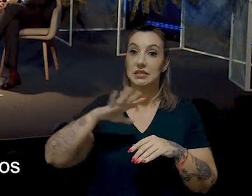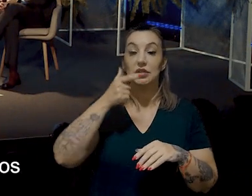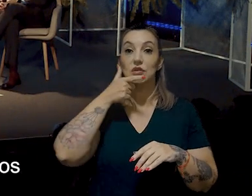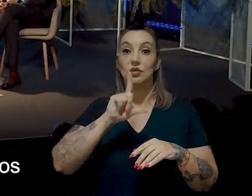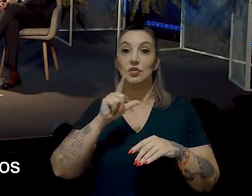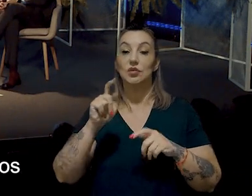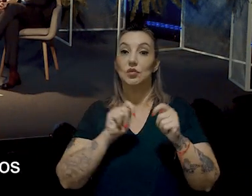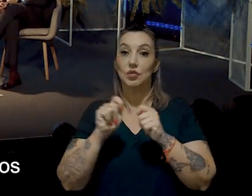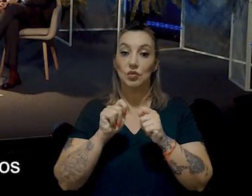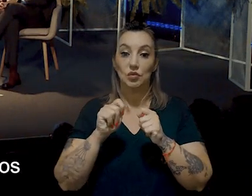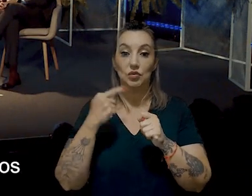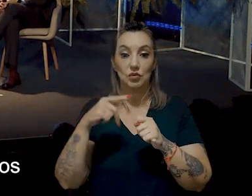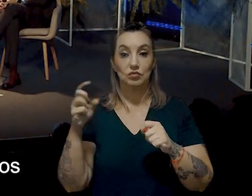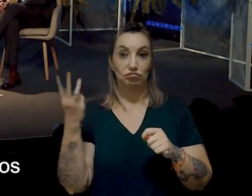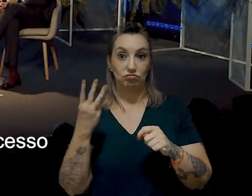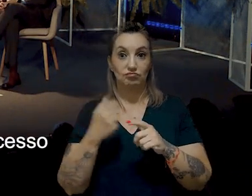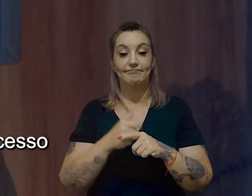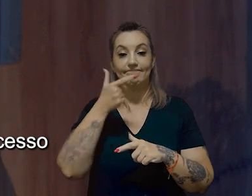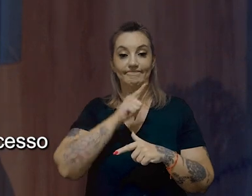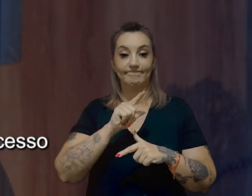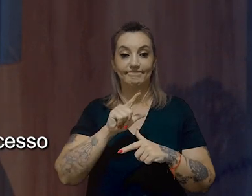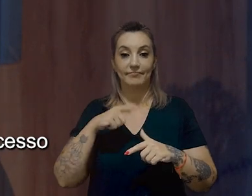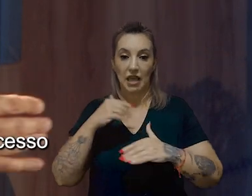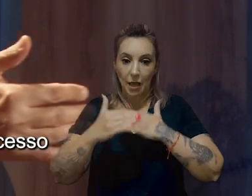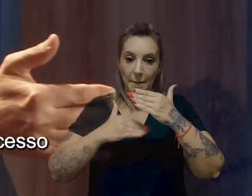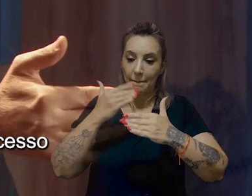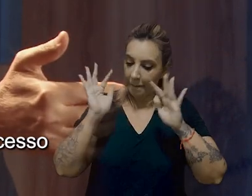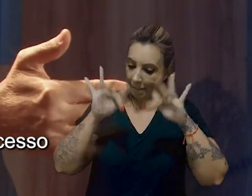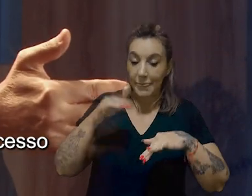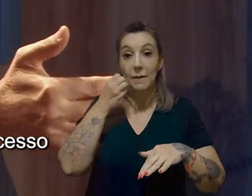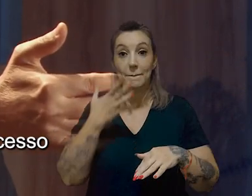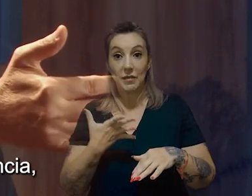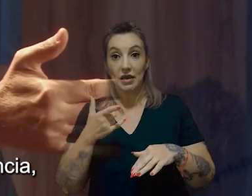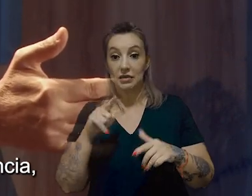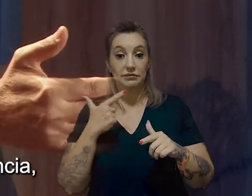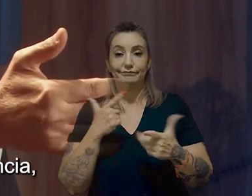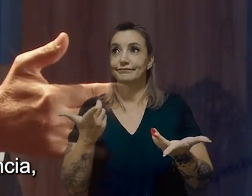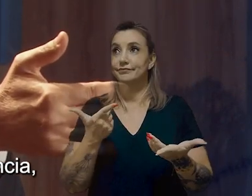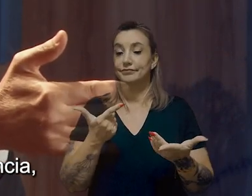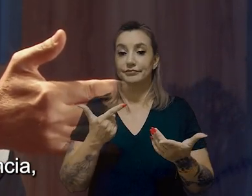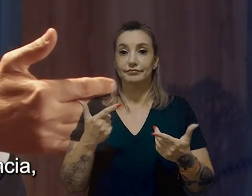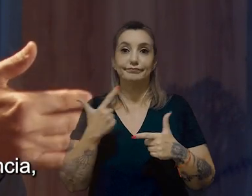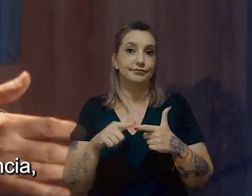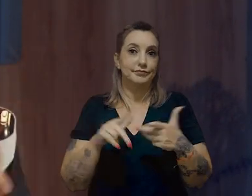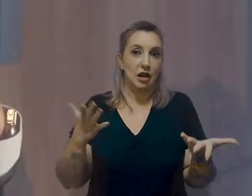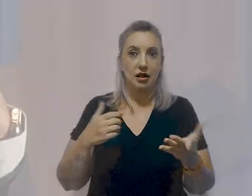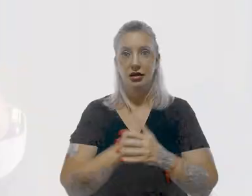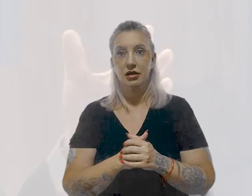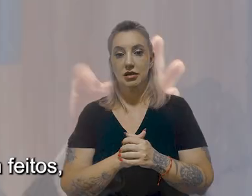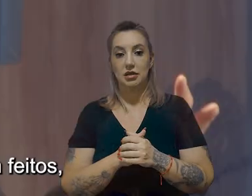cidade consegue controlar os seus terceiros para que realmente você tenha o processo no final que ele ocorra bem e você não tenha nenhuma